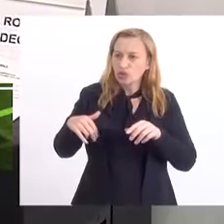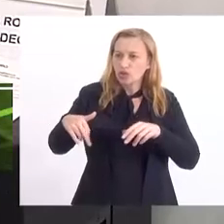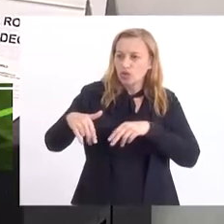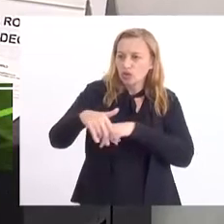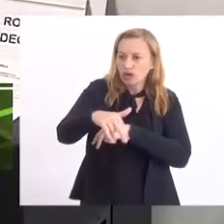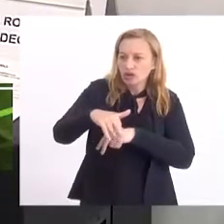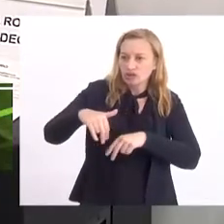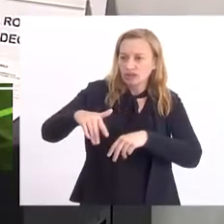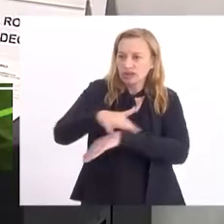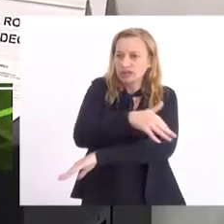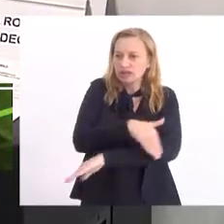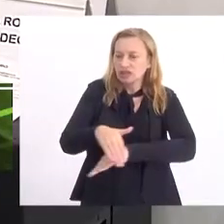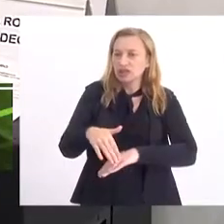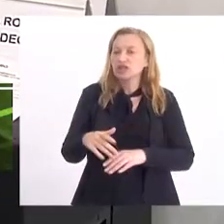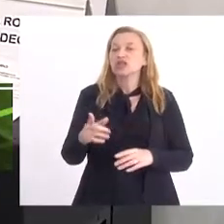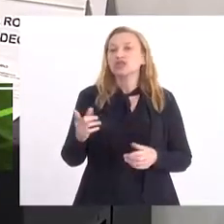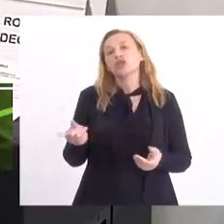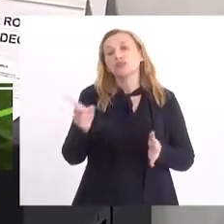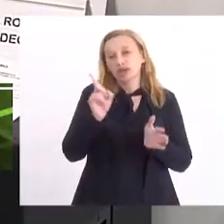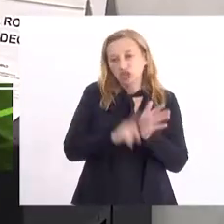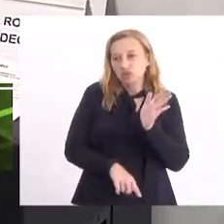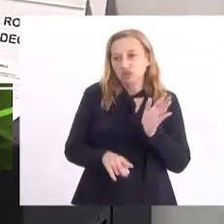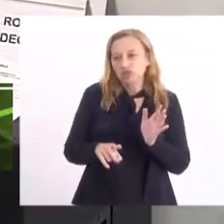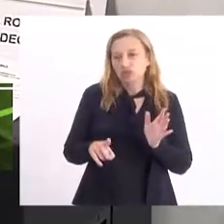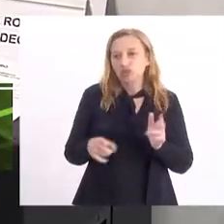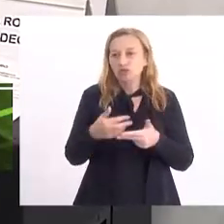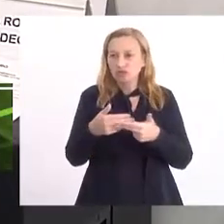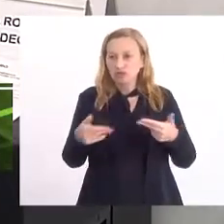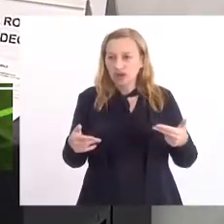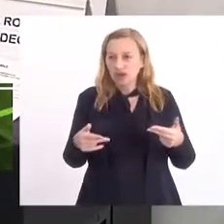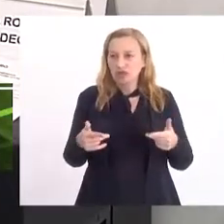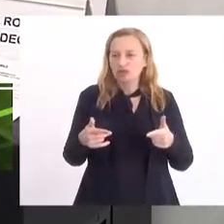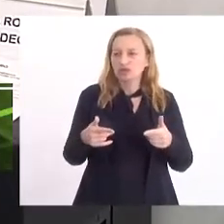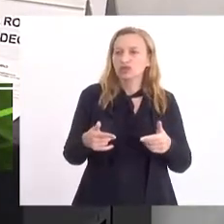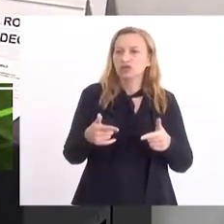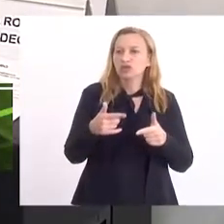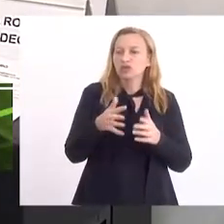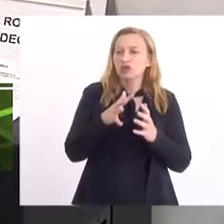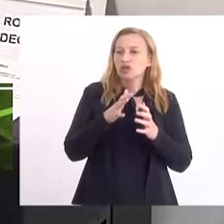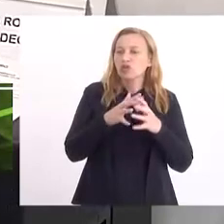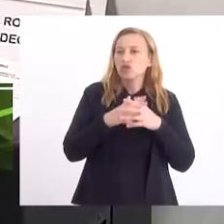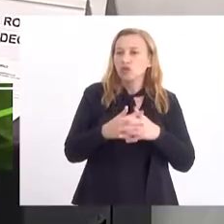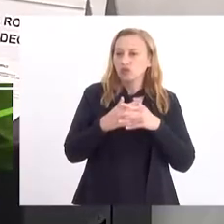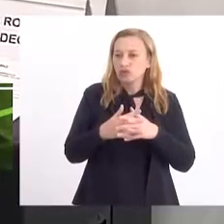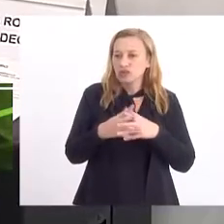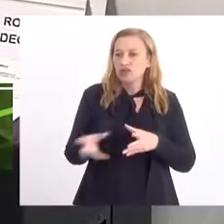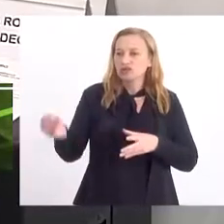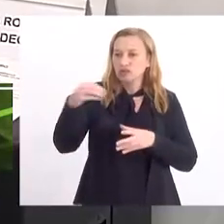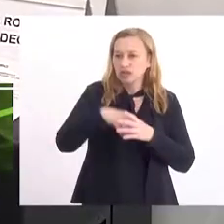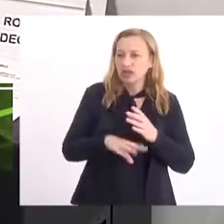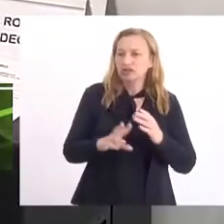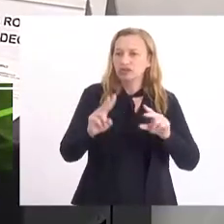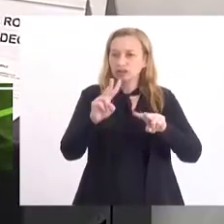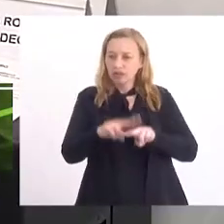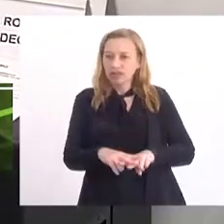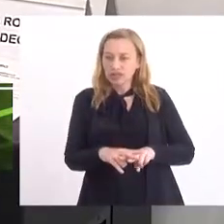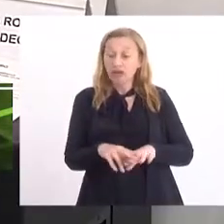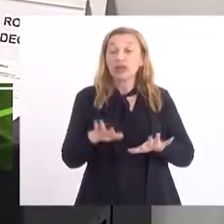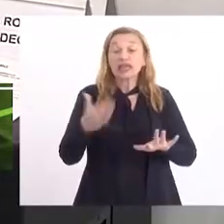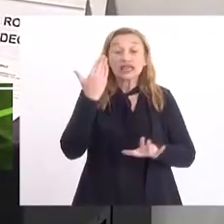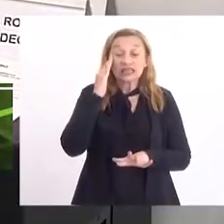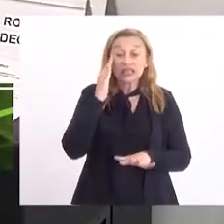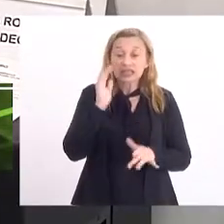com muitos reflexos de rebeliões que tiveram. Mas isso vai, a atividade da vida está aí. E isso tende